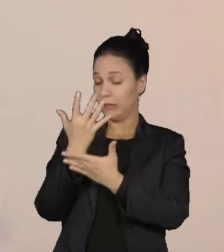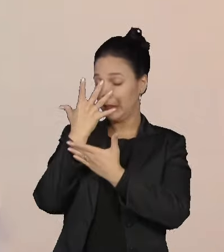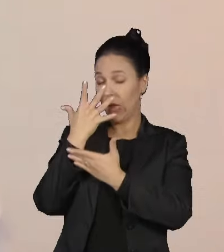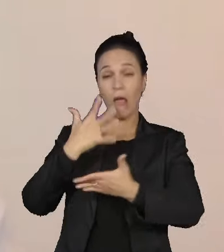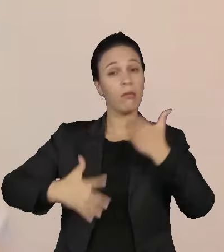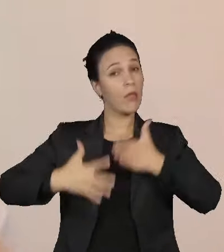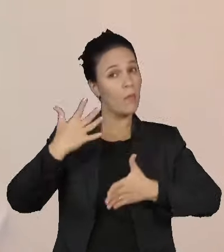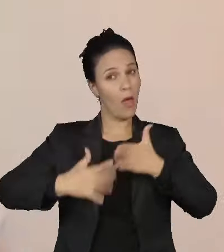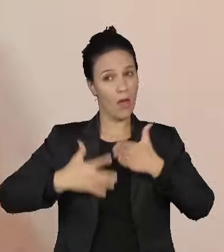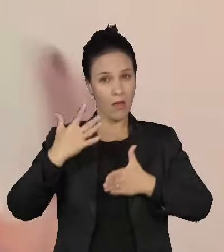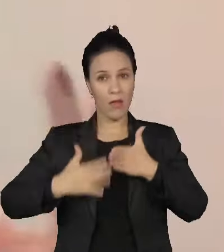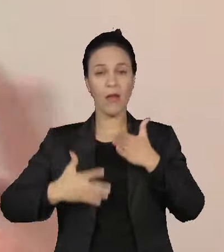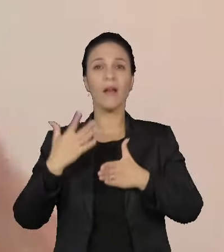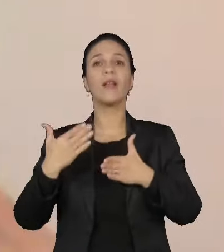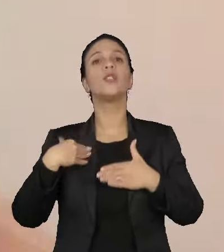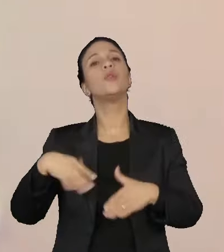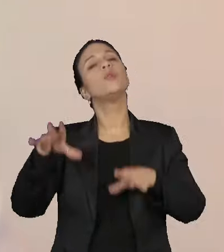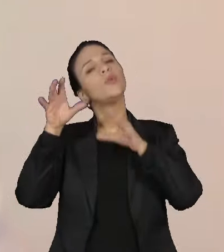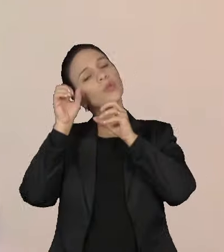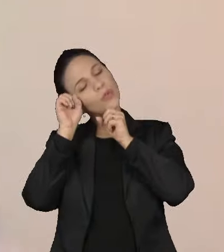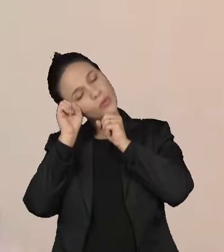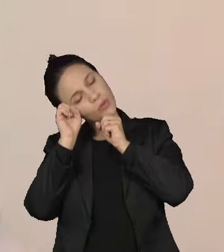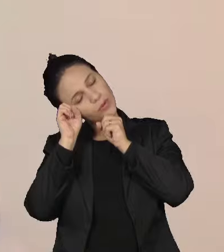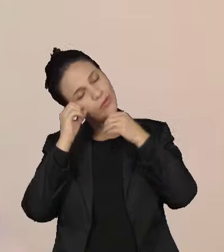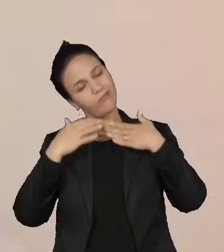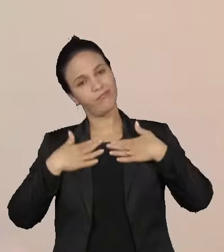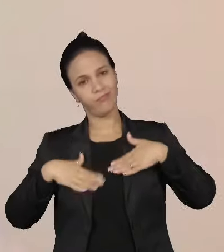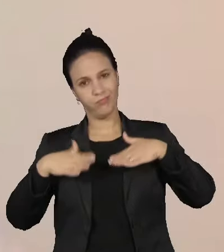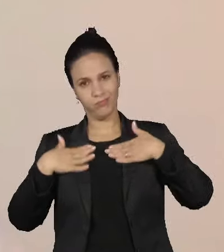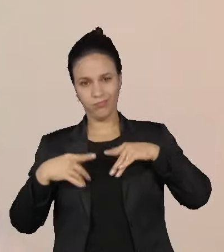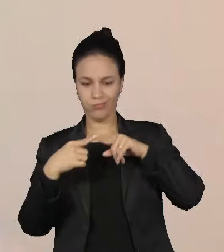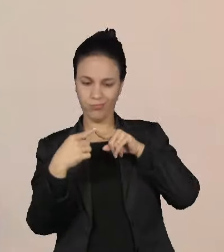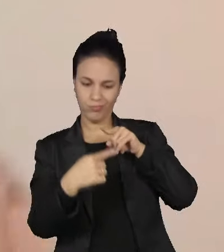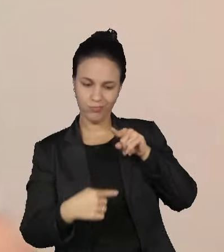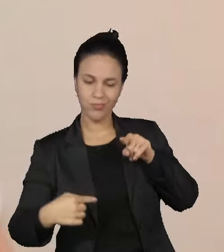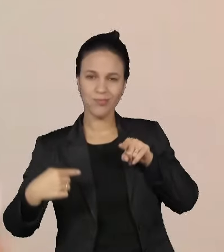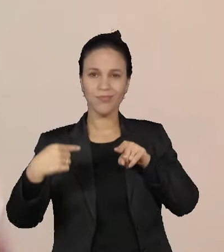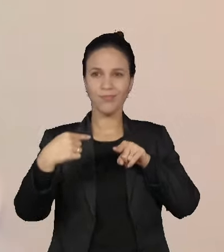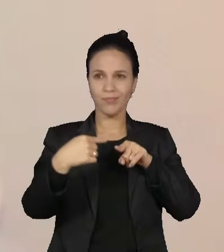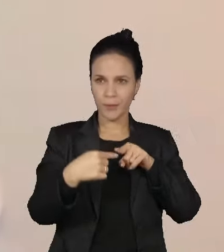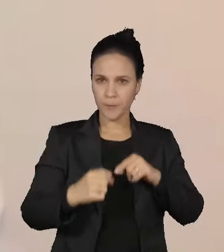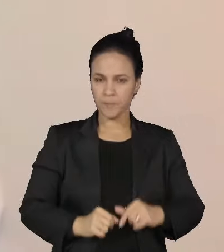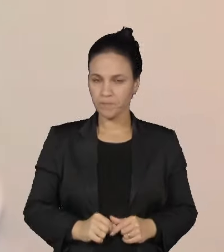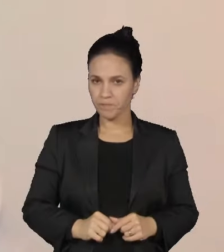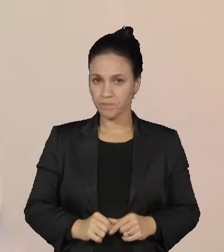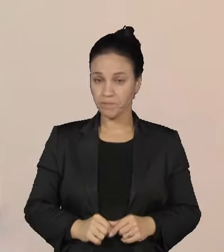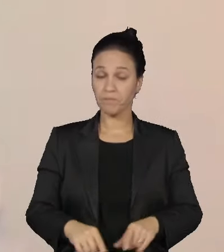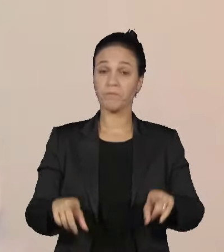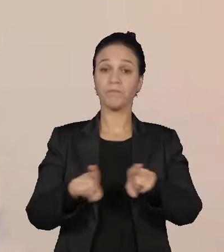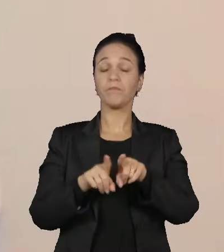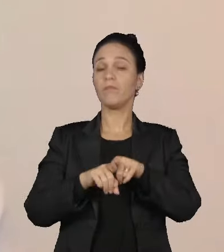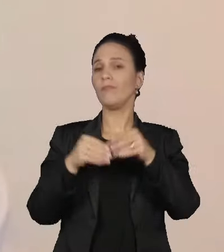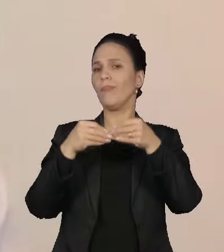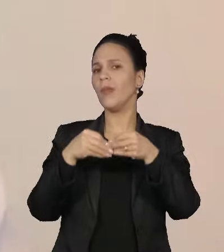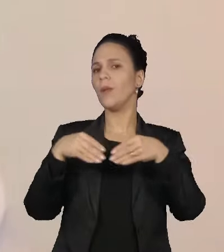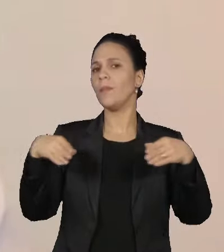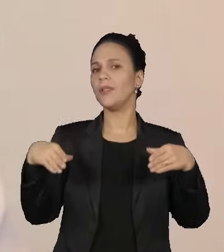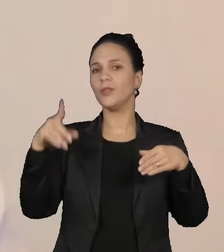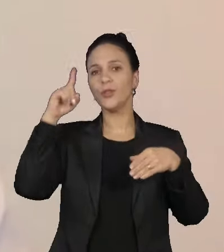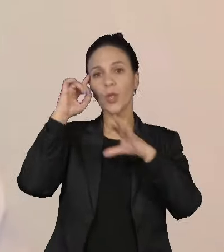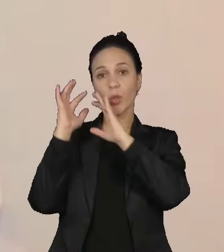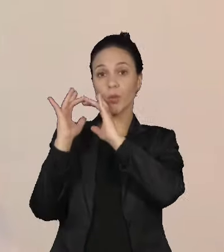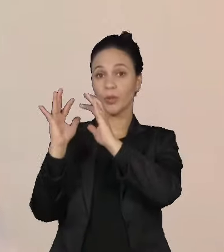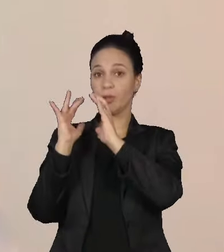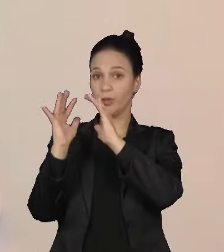atrapalha o nosso ciclo sono-vigília, o ciclo circadiano que a gente tem. Prejuízos